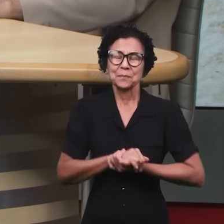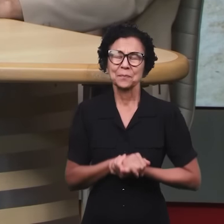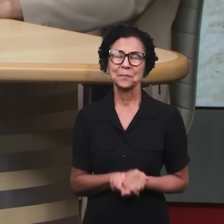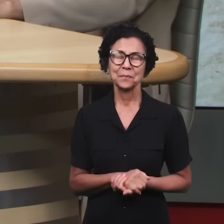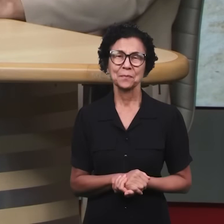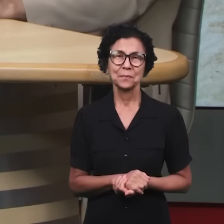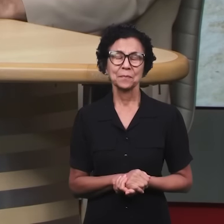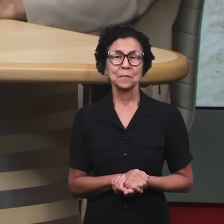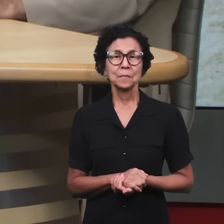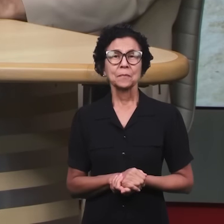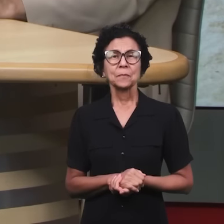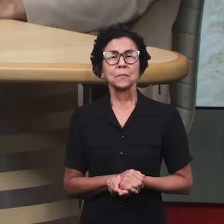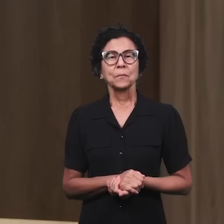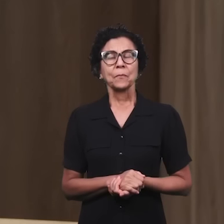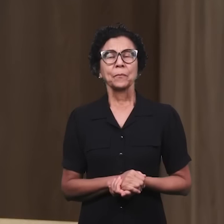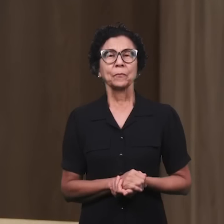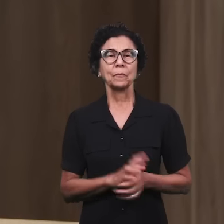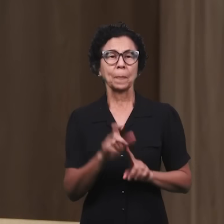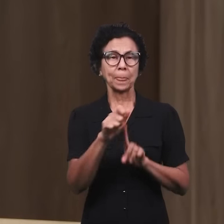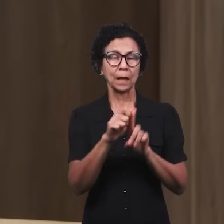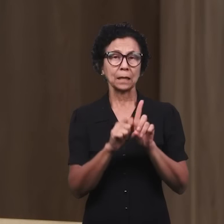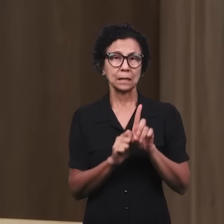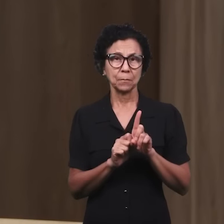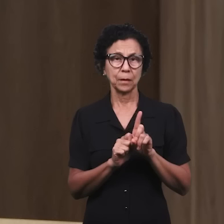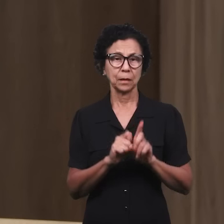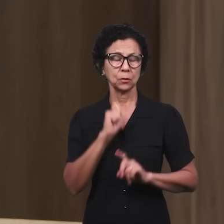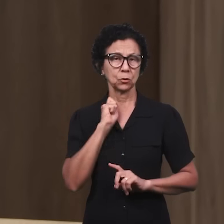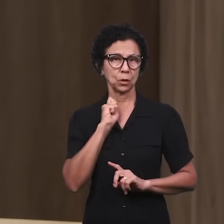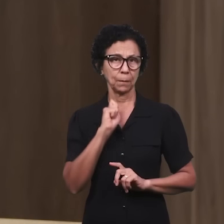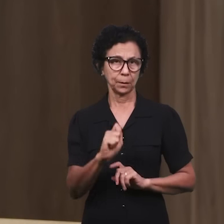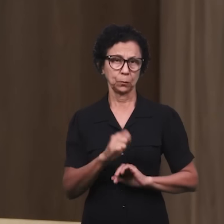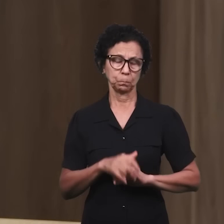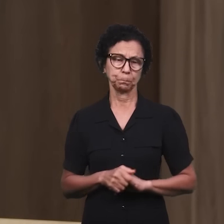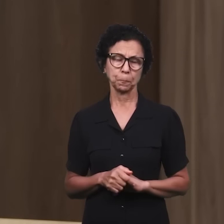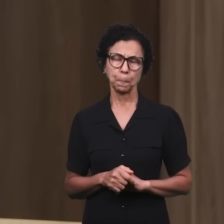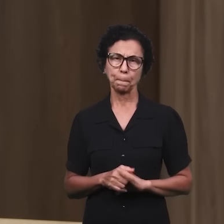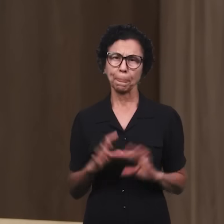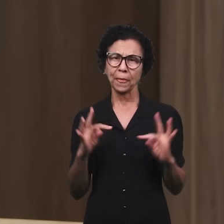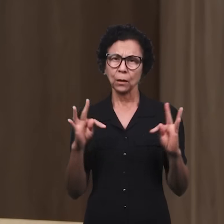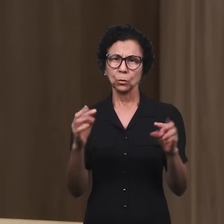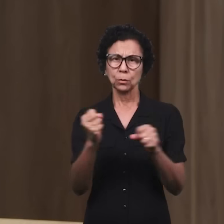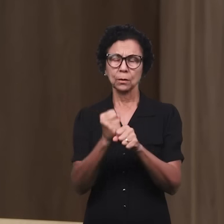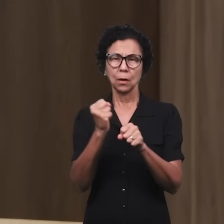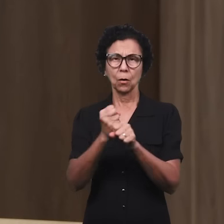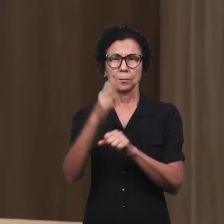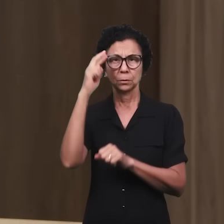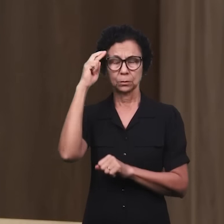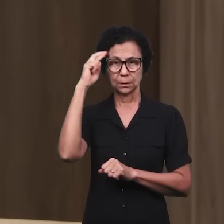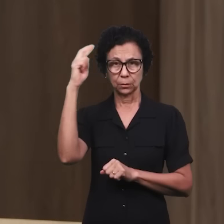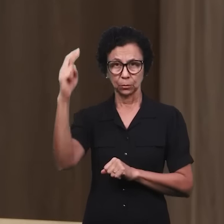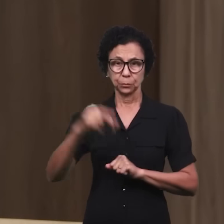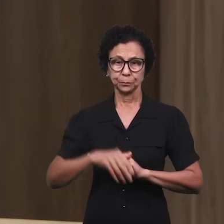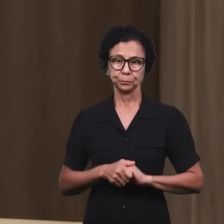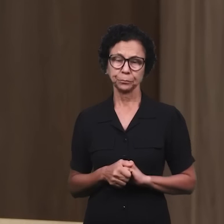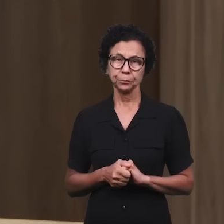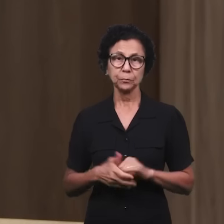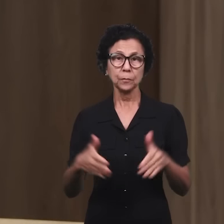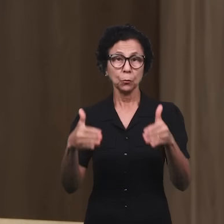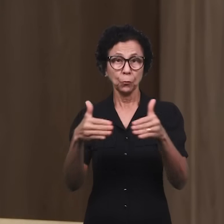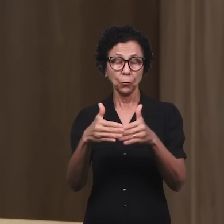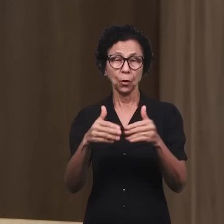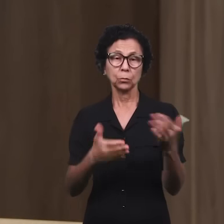assunto? Vamos. Esse é o mês em que toda a obra está orando pelos jovens. Há um